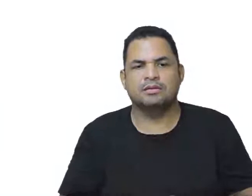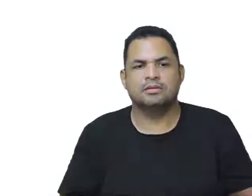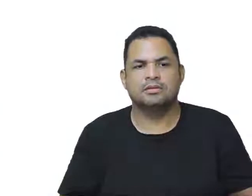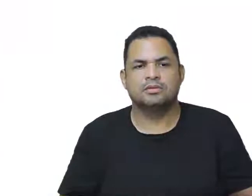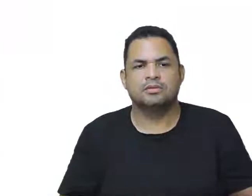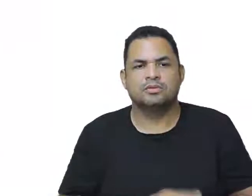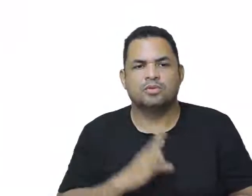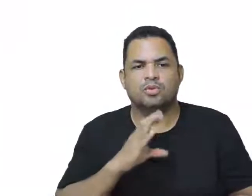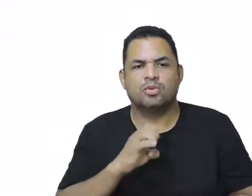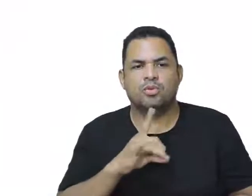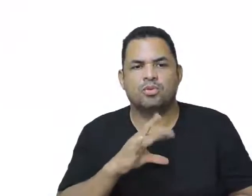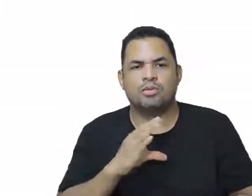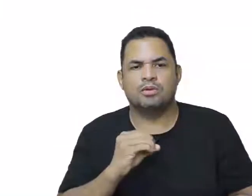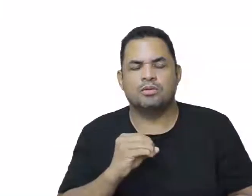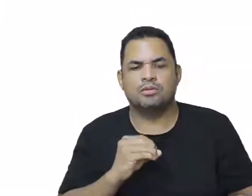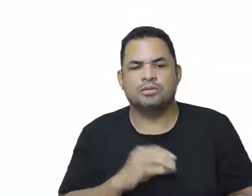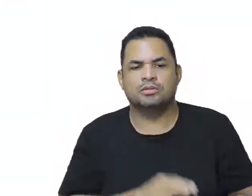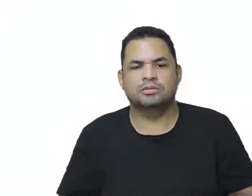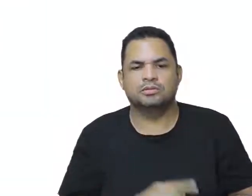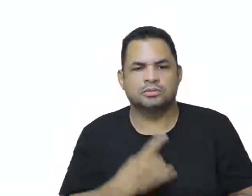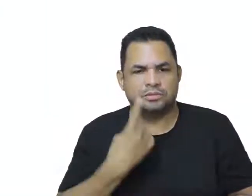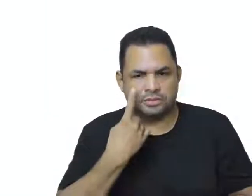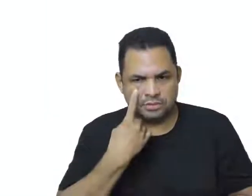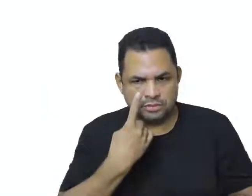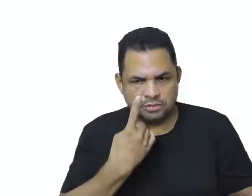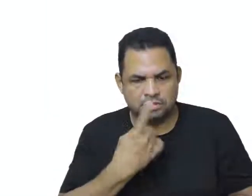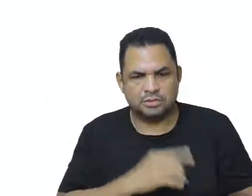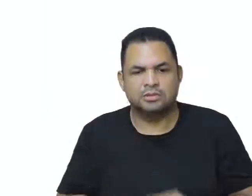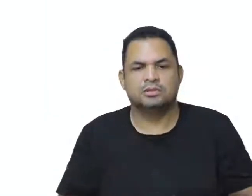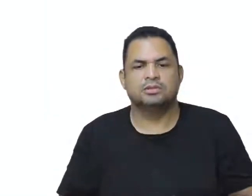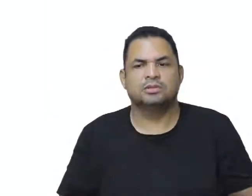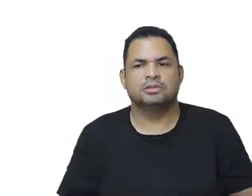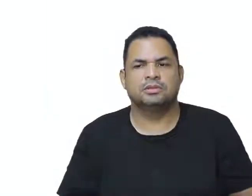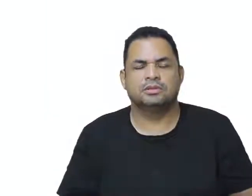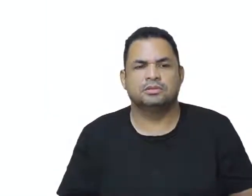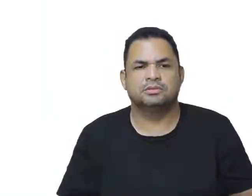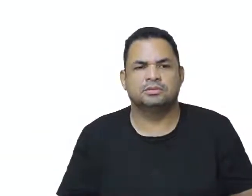O cúbico, né, a gente consegue perceber aqui